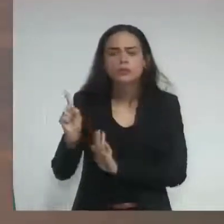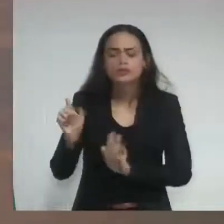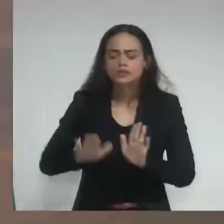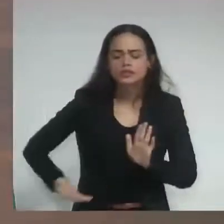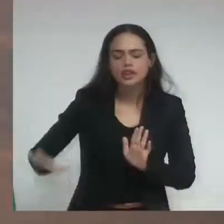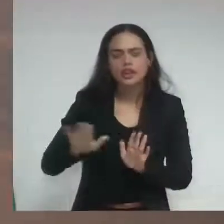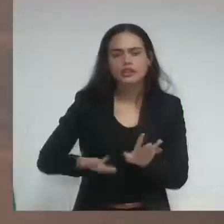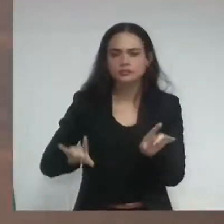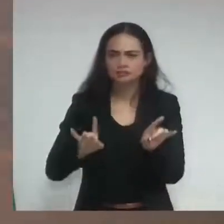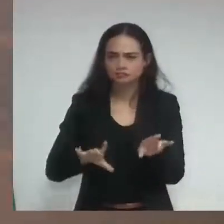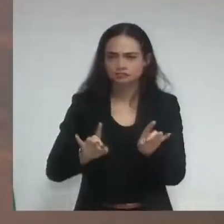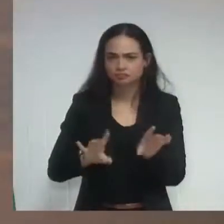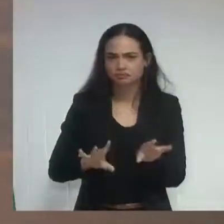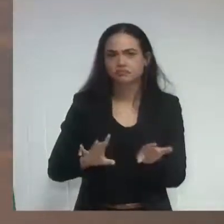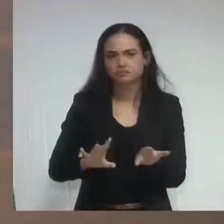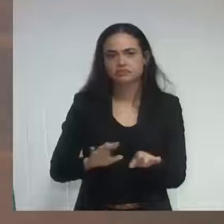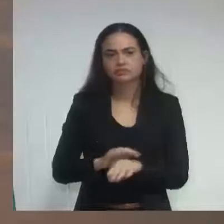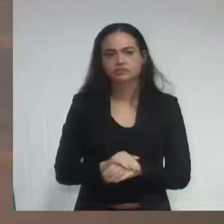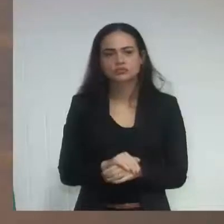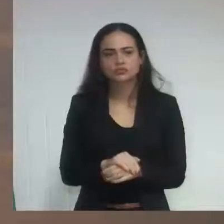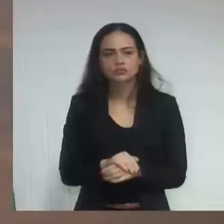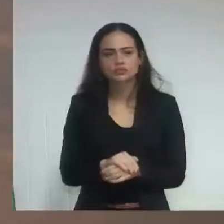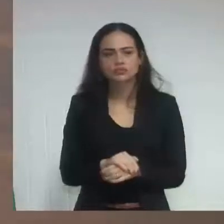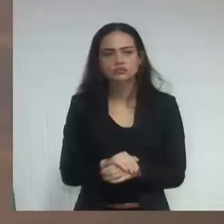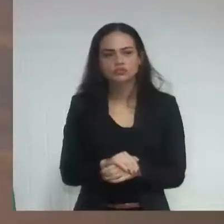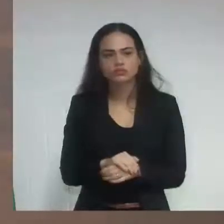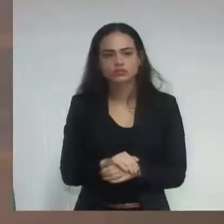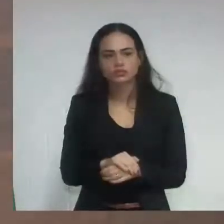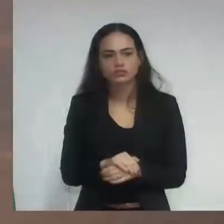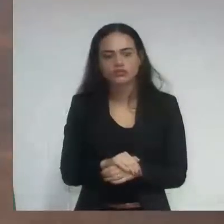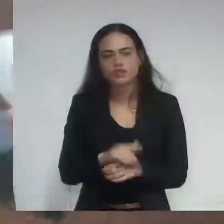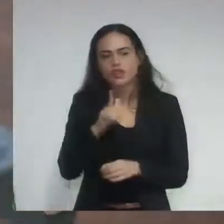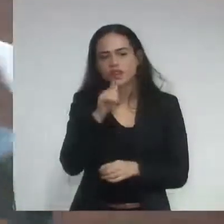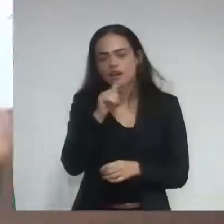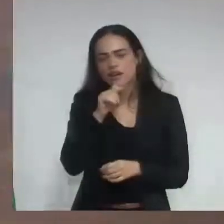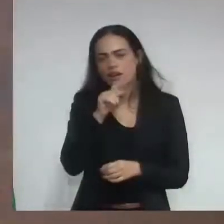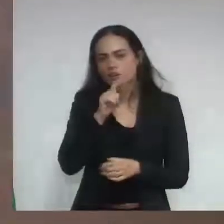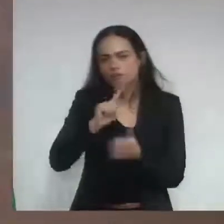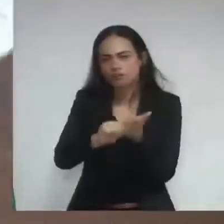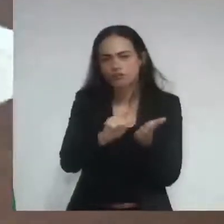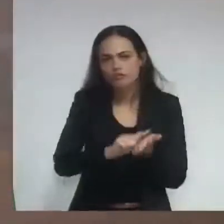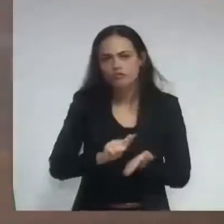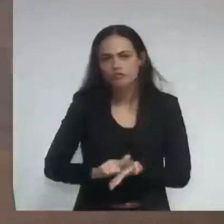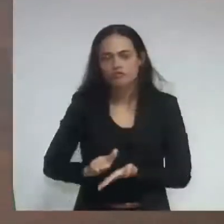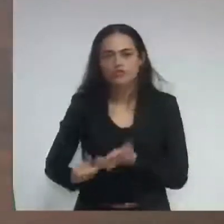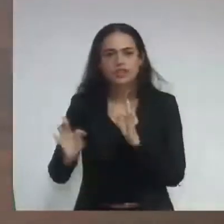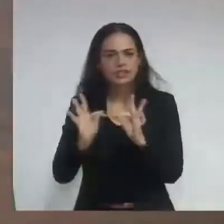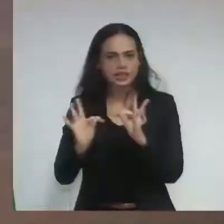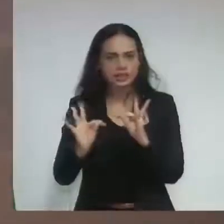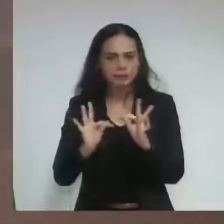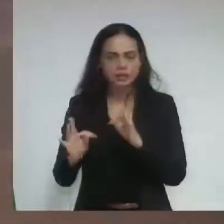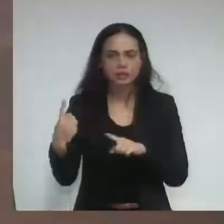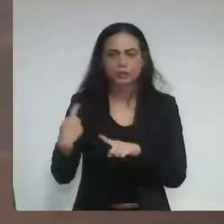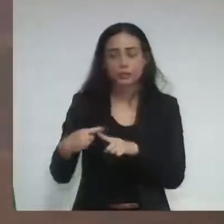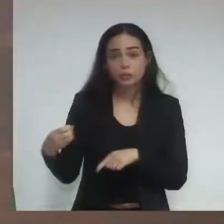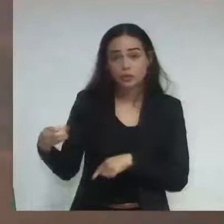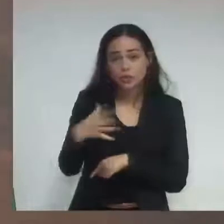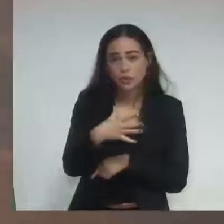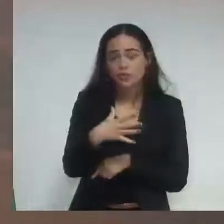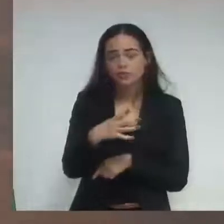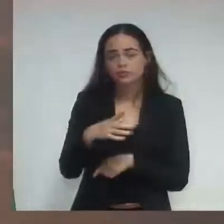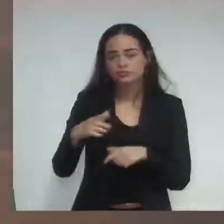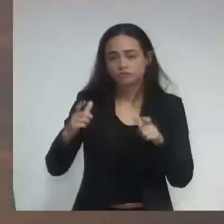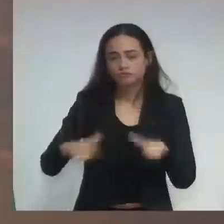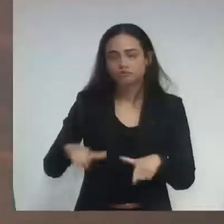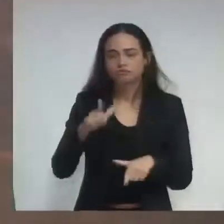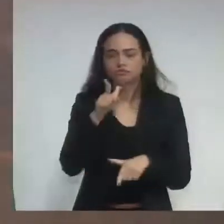técnica sobre o sistema de filtração e de desinfecção da água, que, afinal de contas, é uma nova estação de tratamento.